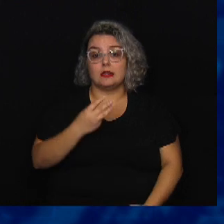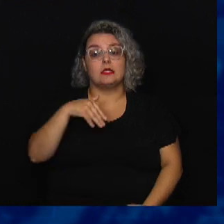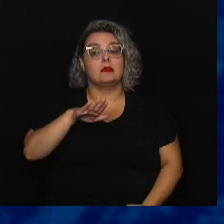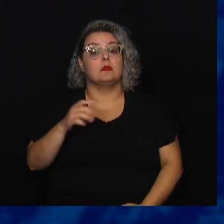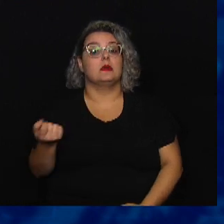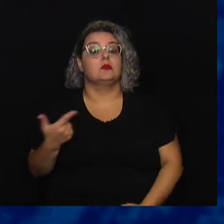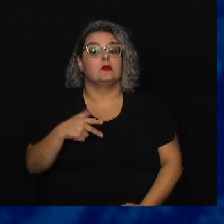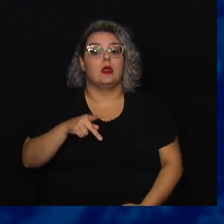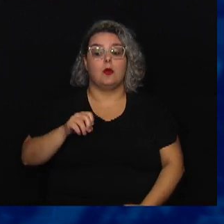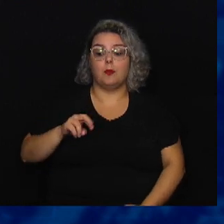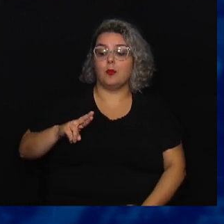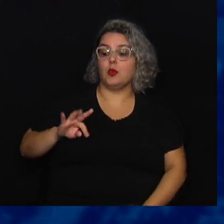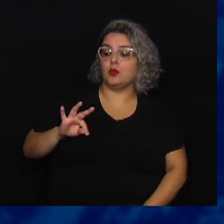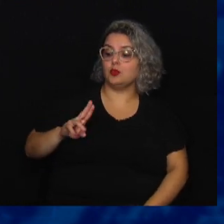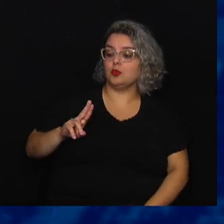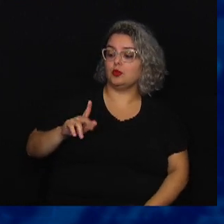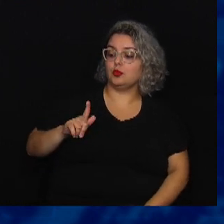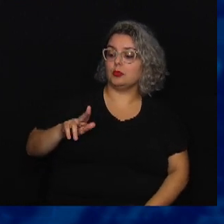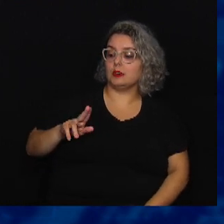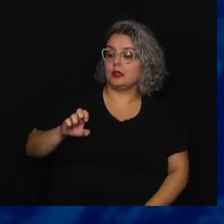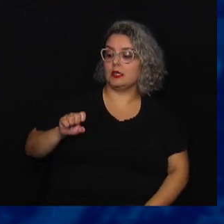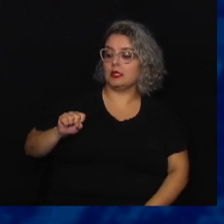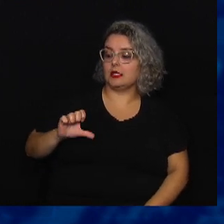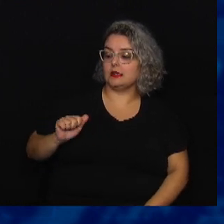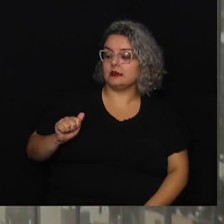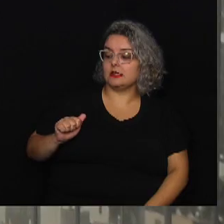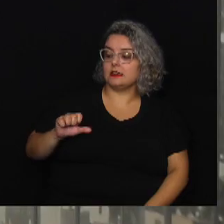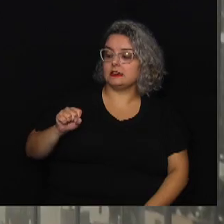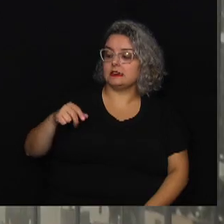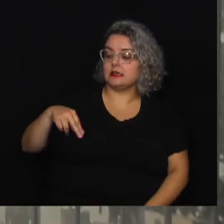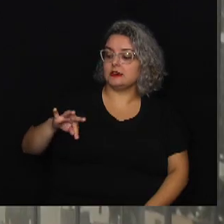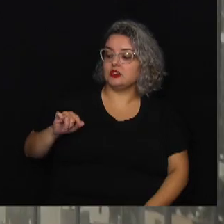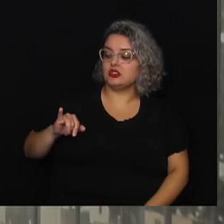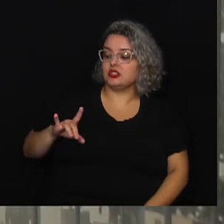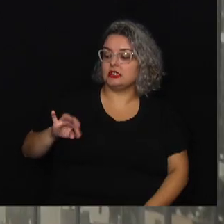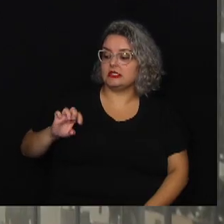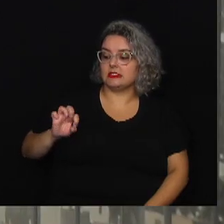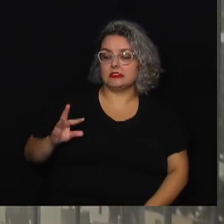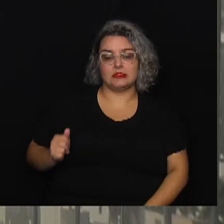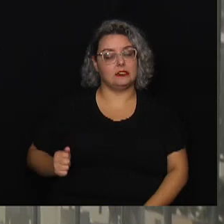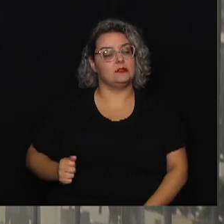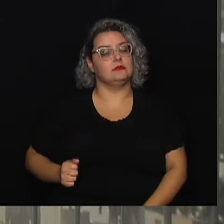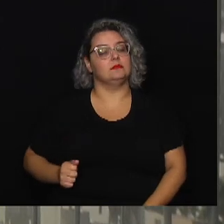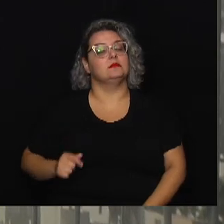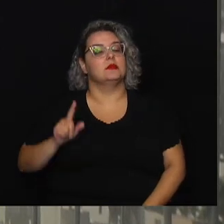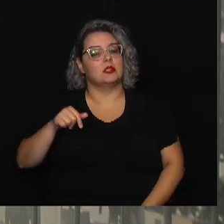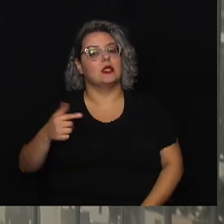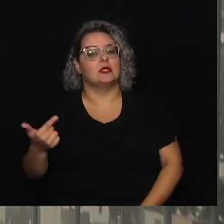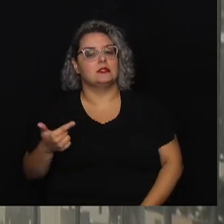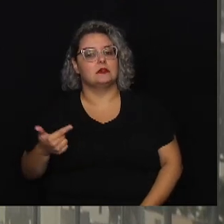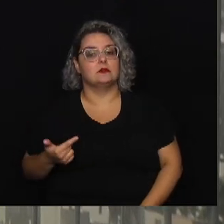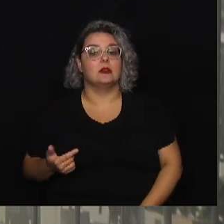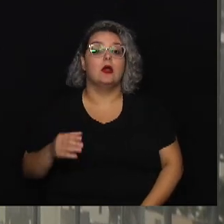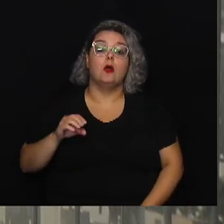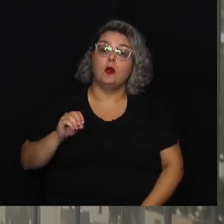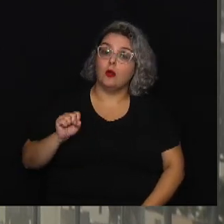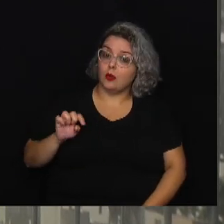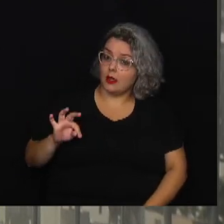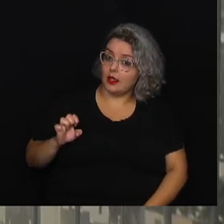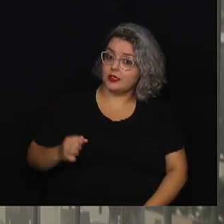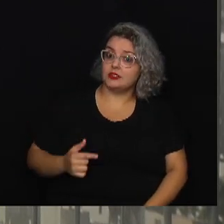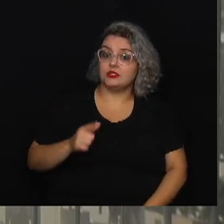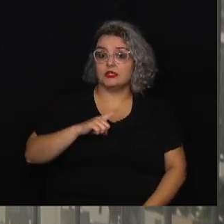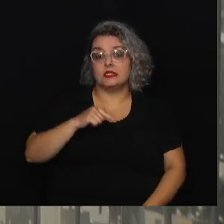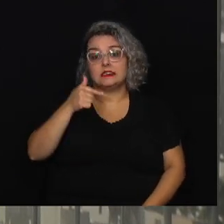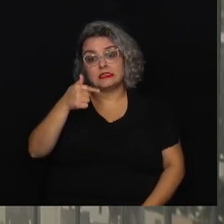Portuguesa Santista, que é a segunda colocada. Enquanto o Oeste tem apenas 7 pontos, 1